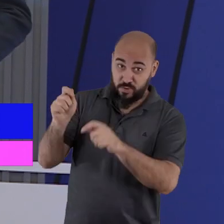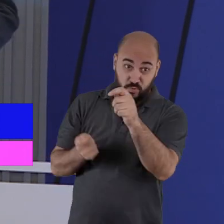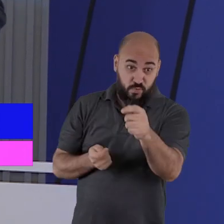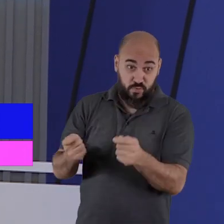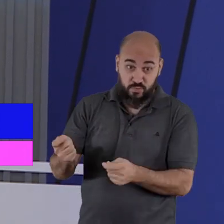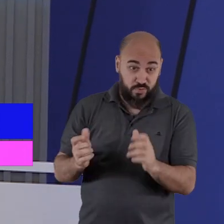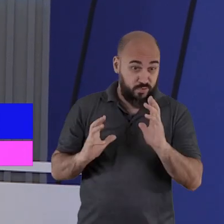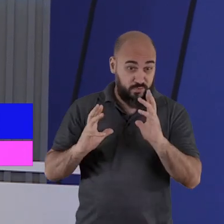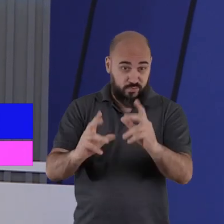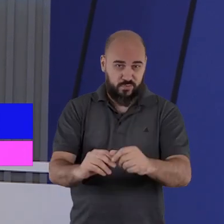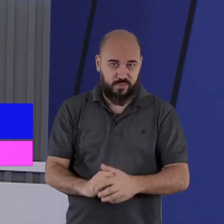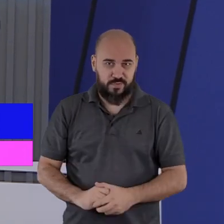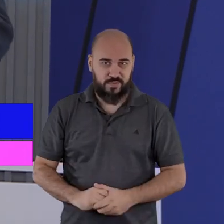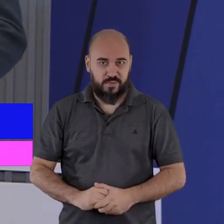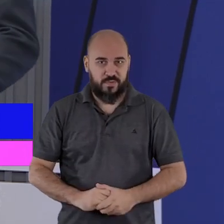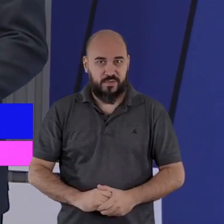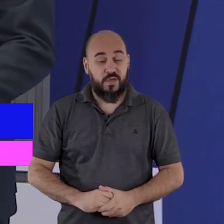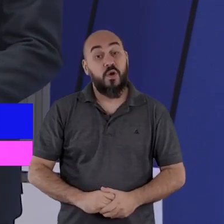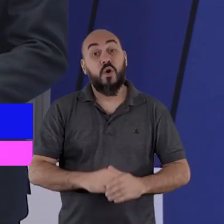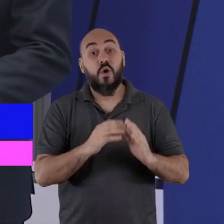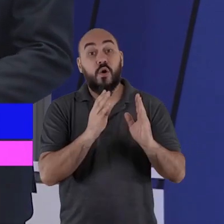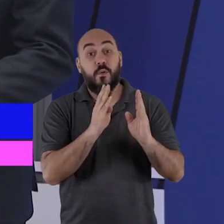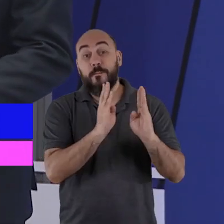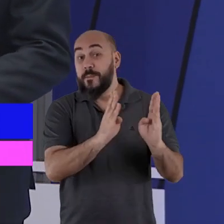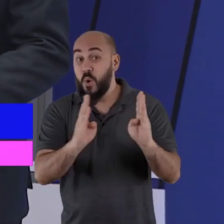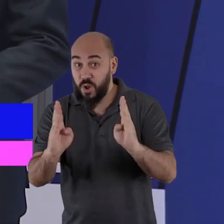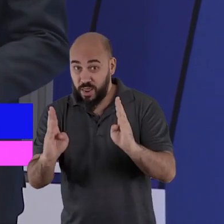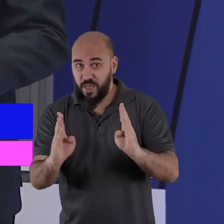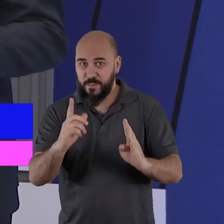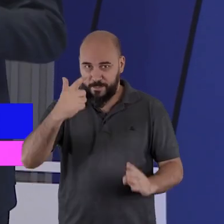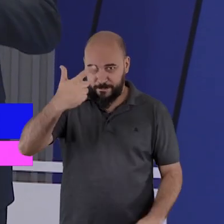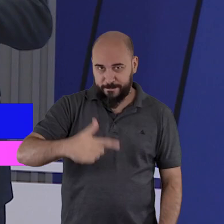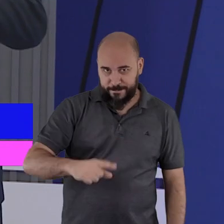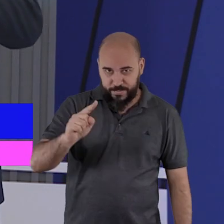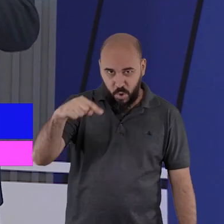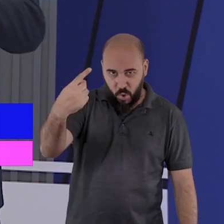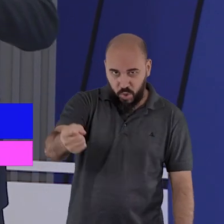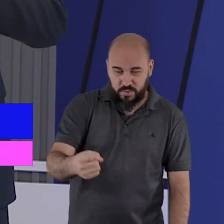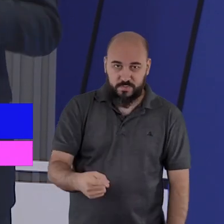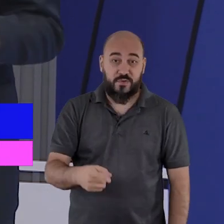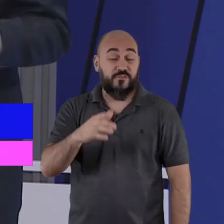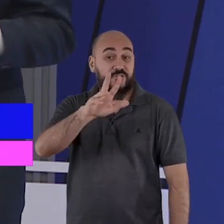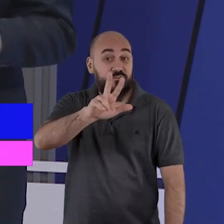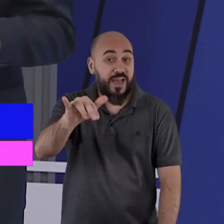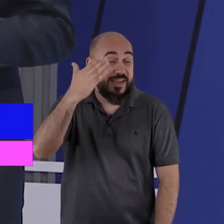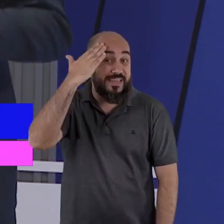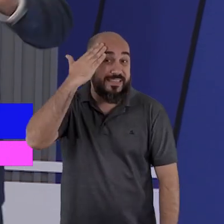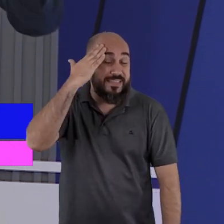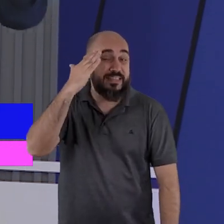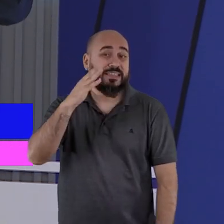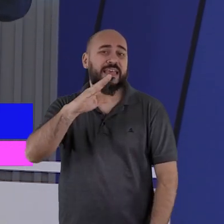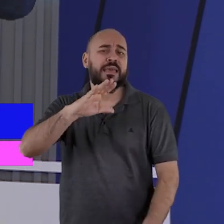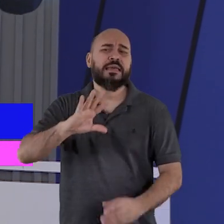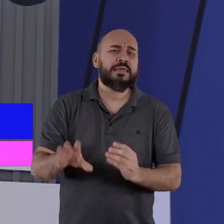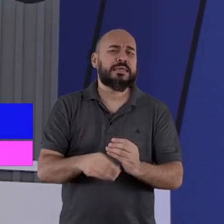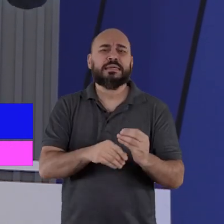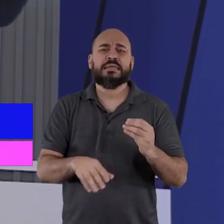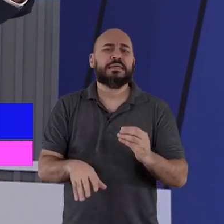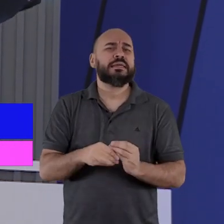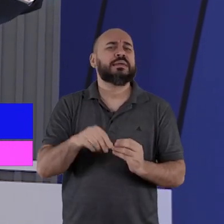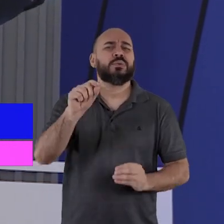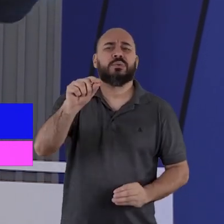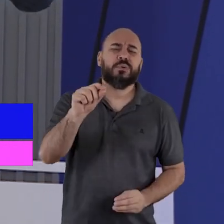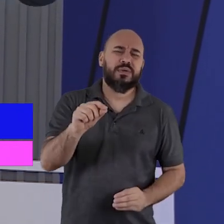No próximo programa, nós vamos entender alguns elementos mais que têm a ver com